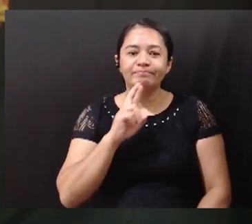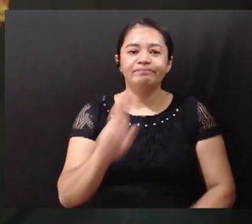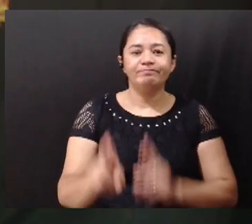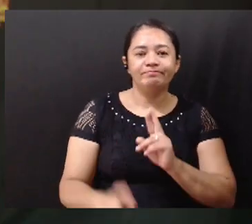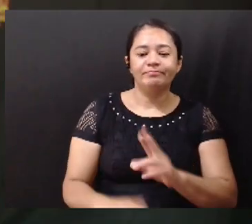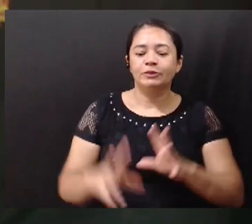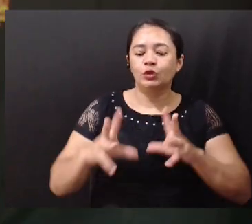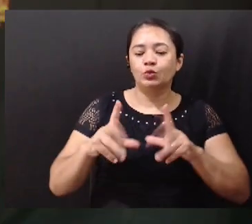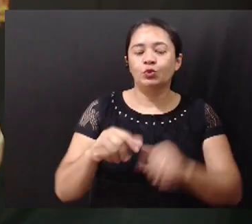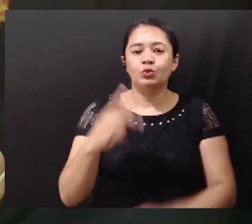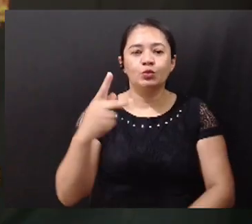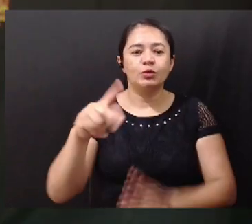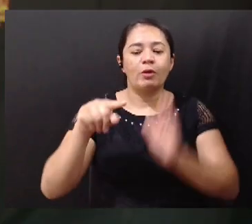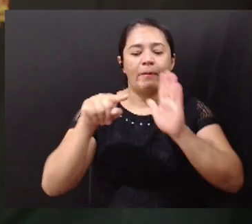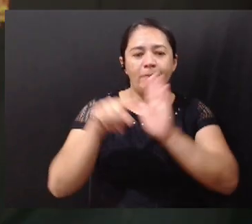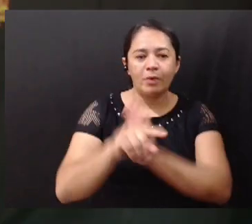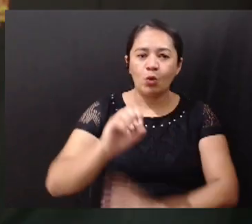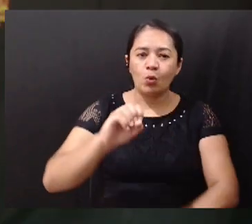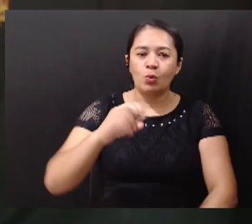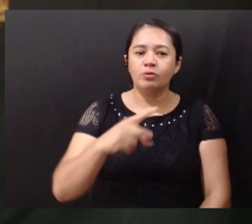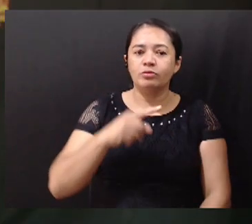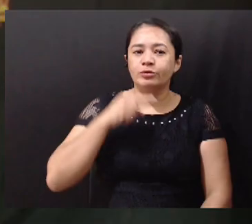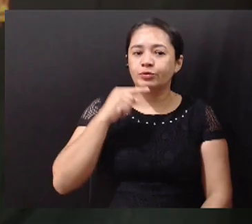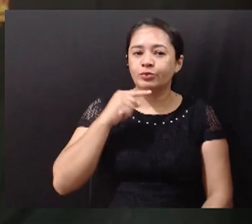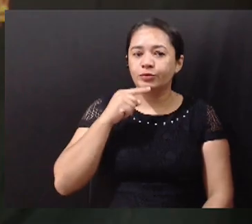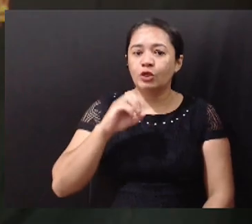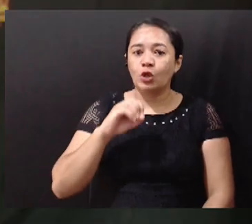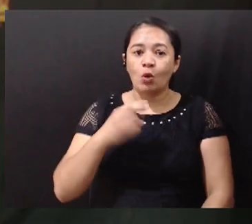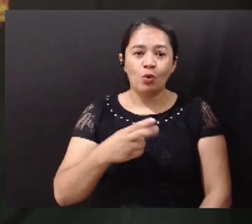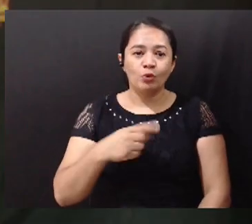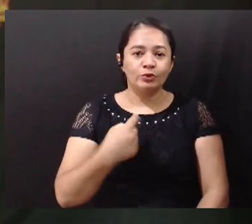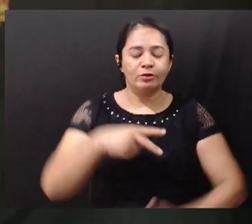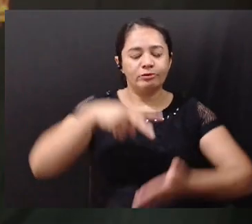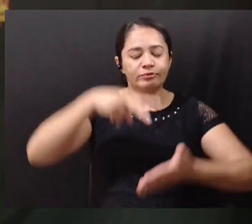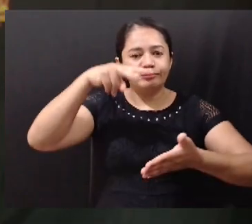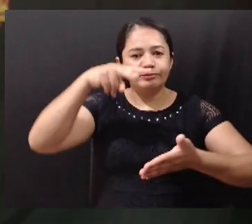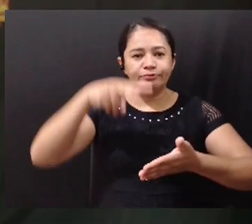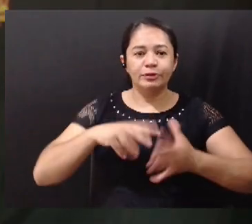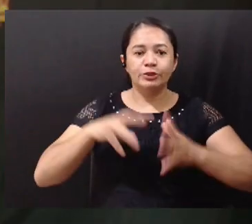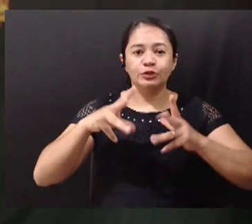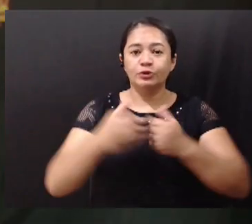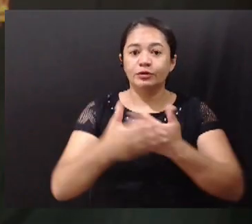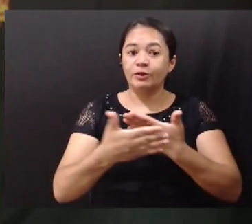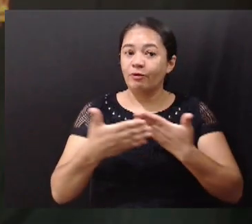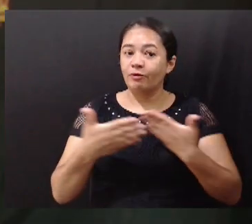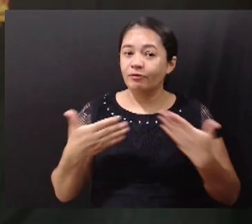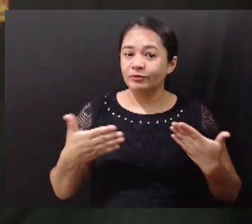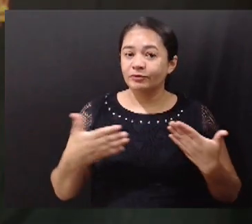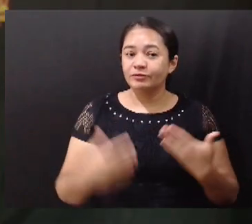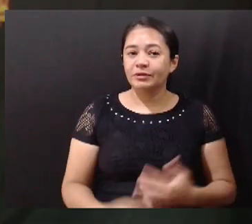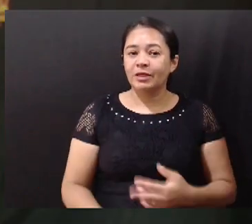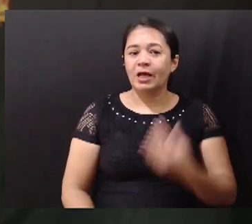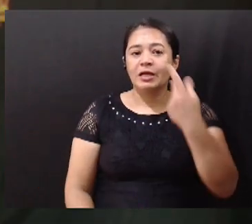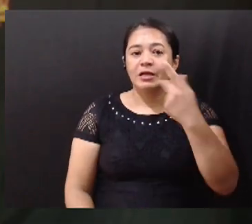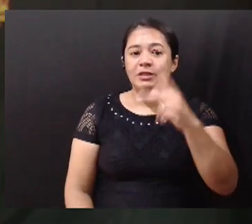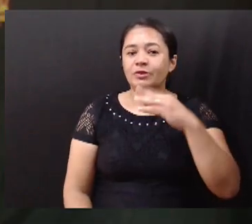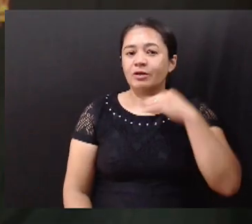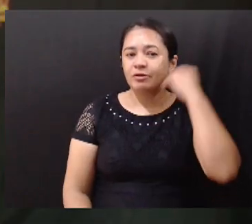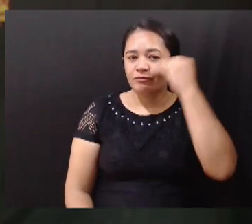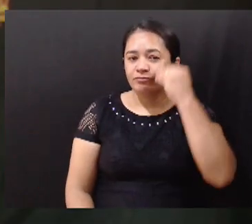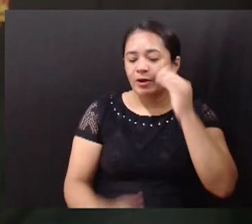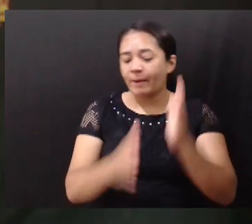sua dúvida, ou então a gente lê aqui para você e para todos os telespectadores a sua experiência de férias.